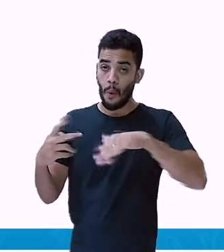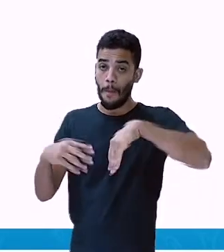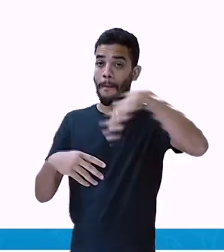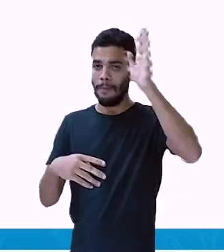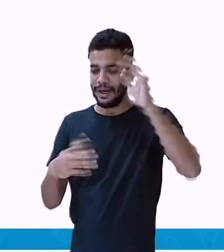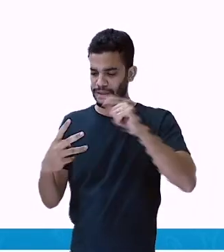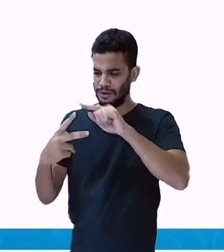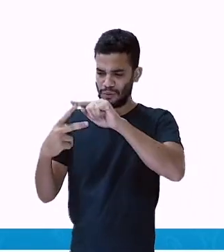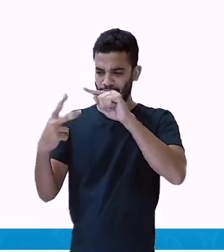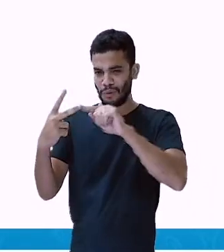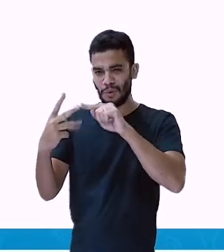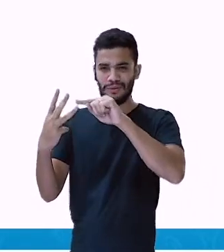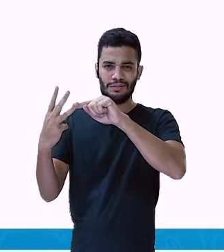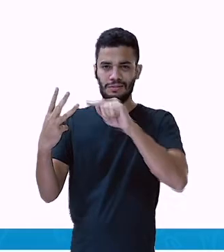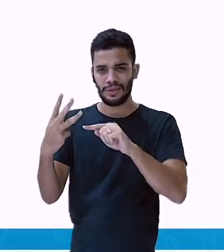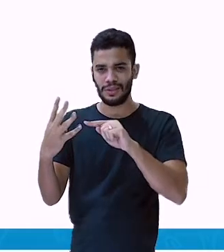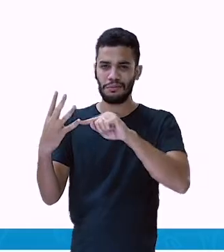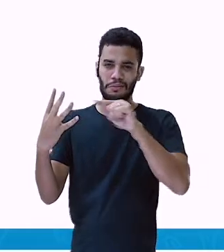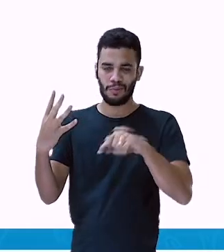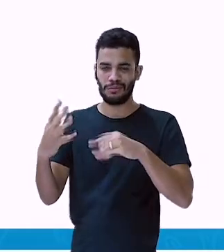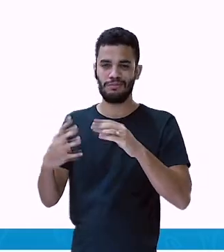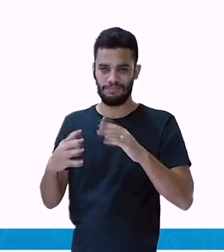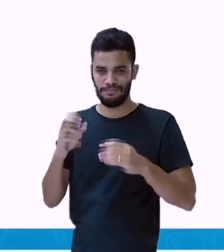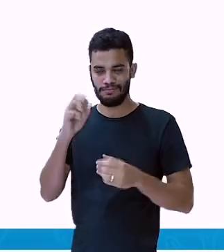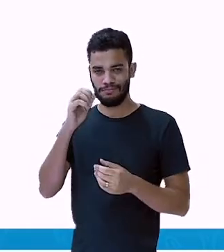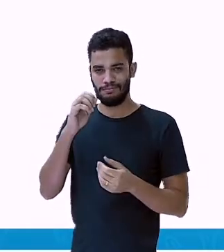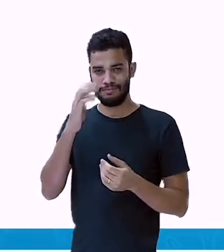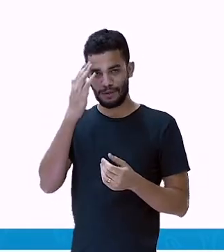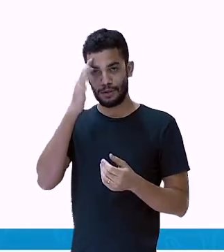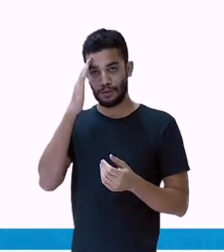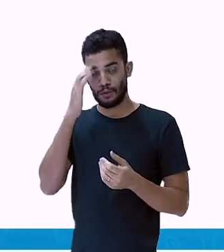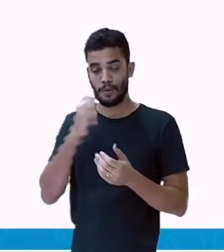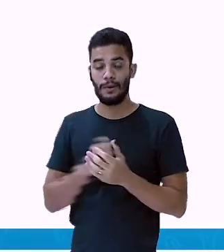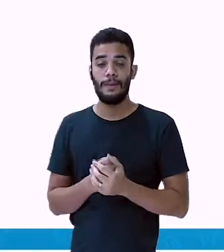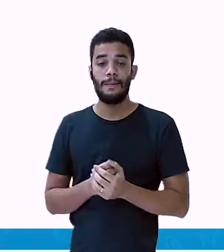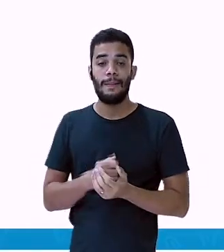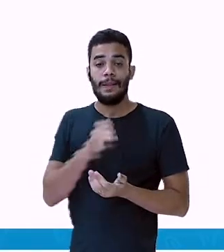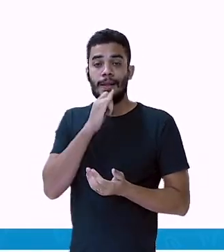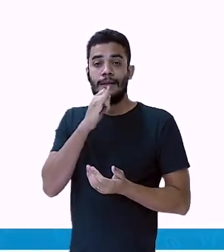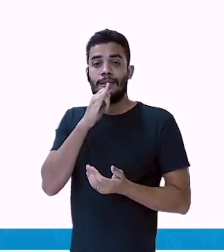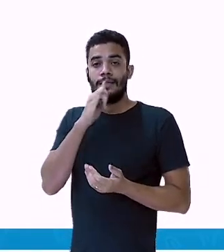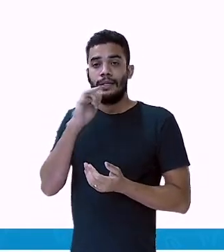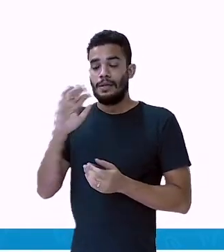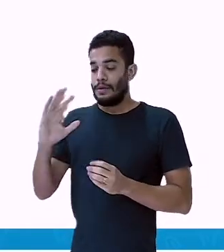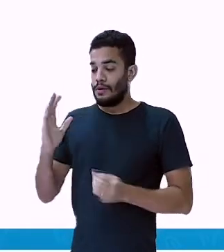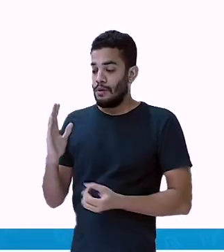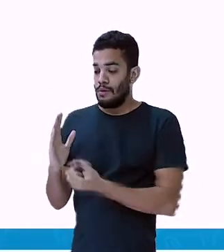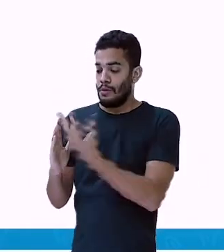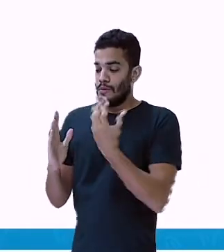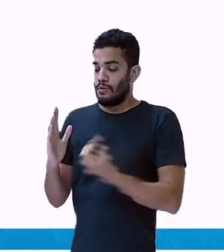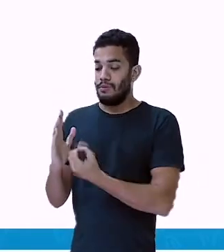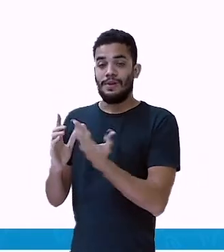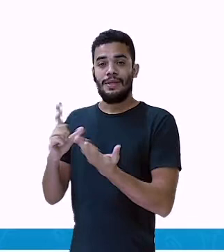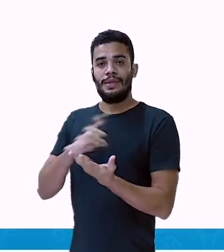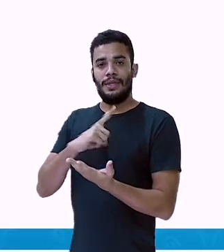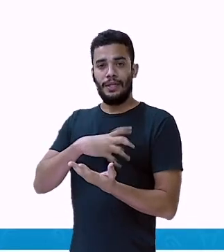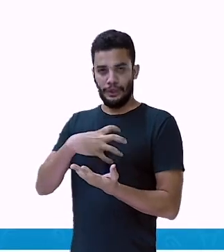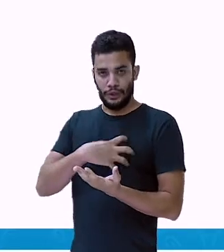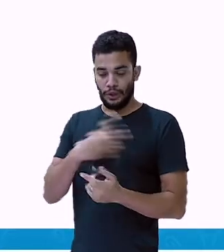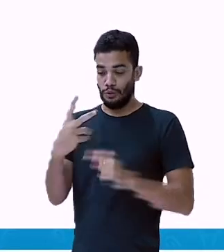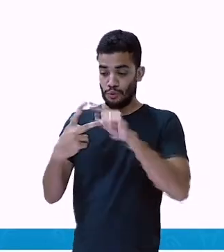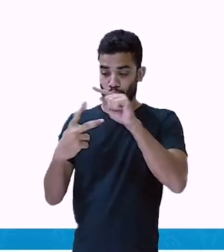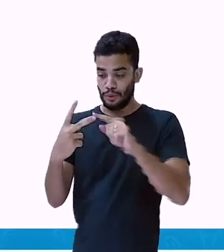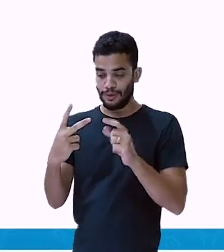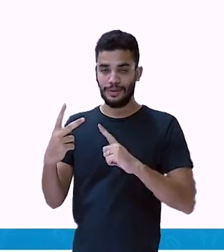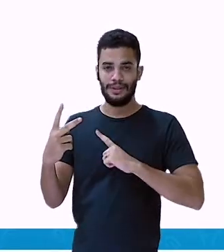A mistura heterogênea, se ela tem mais de uma fase, ela pode ser bifásica, trifásica,